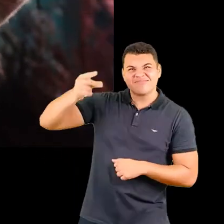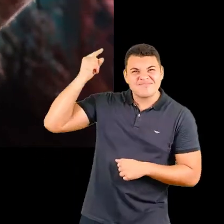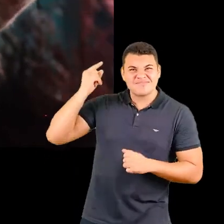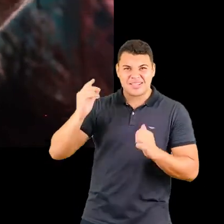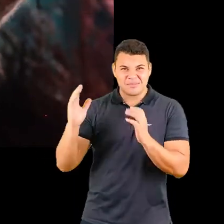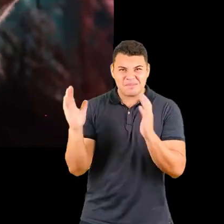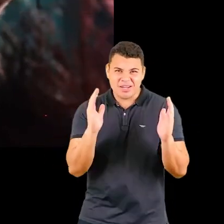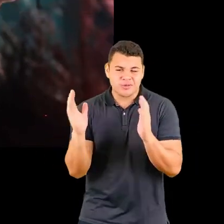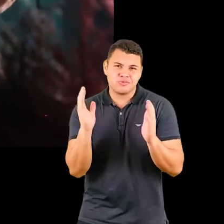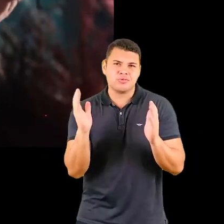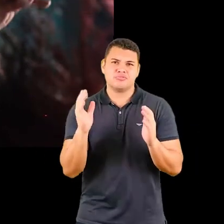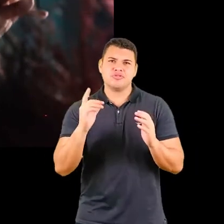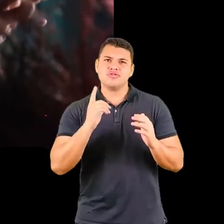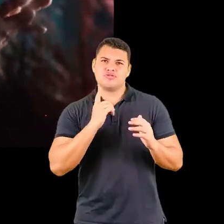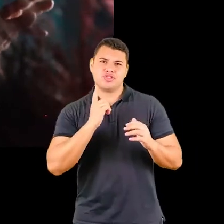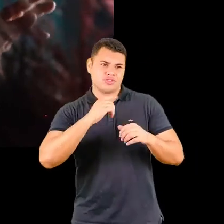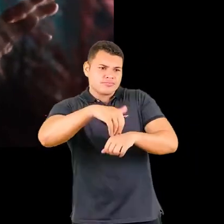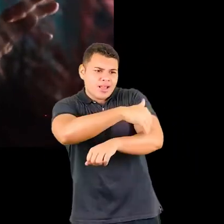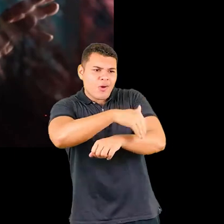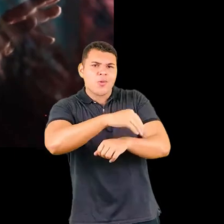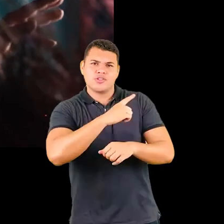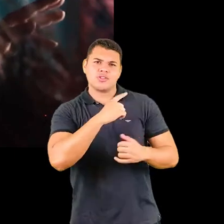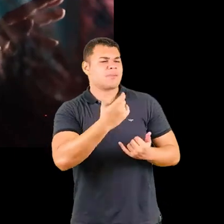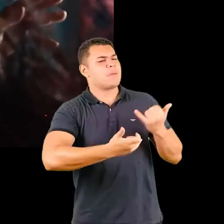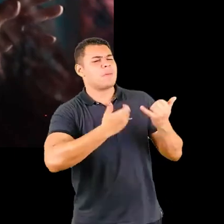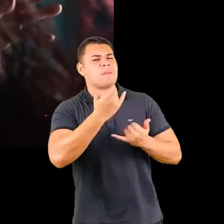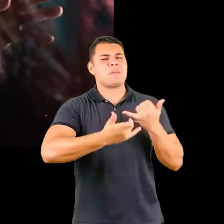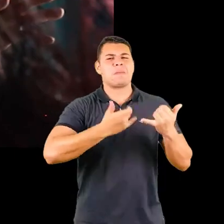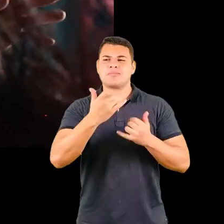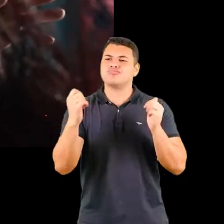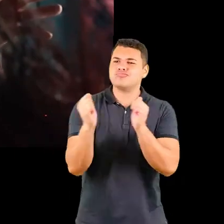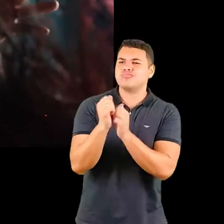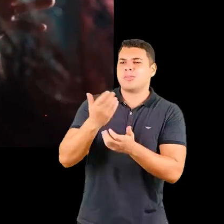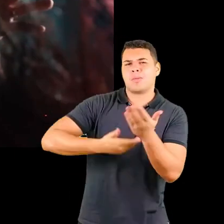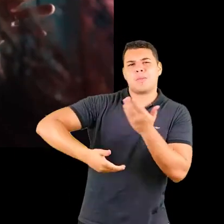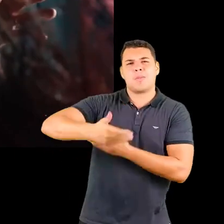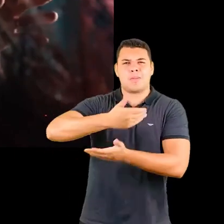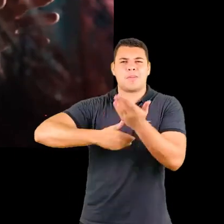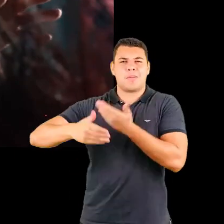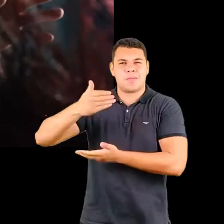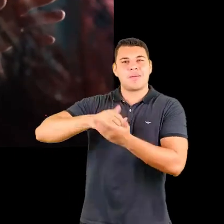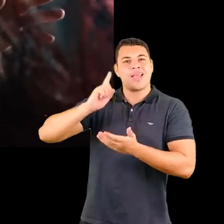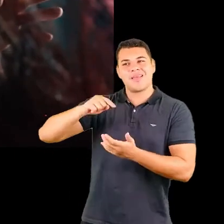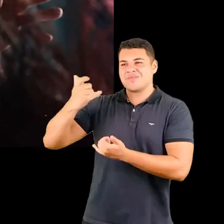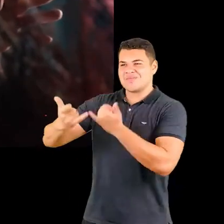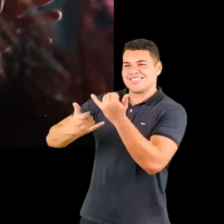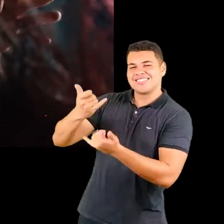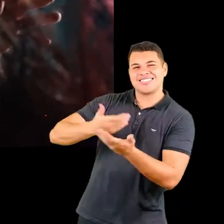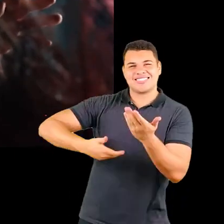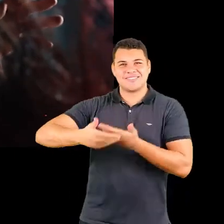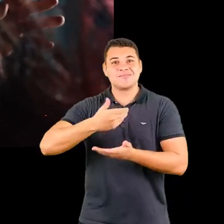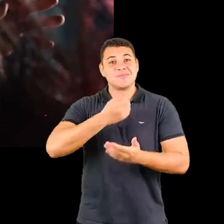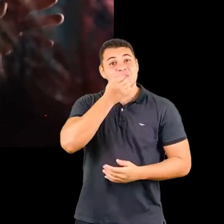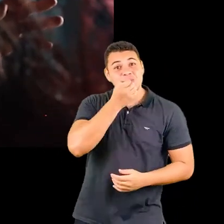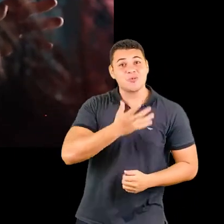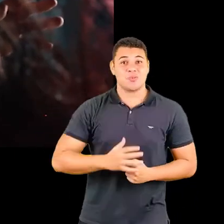Naquela época não via pra rua. Os caboclinhos, esses caboclinhos não vinham pra rua. Só que vinha o candindé. O candindé